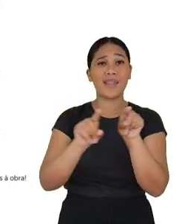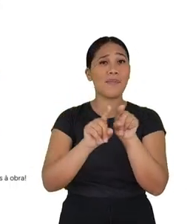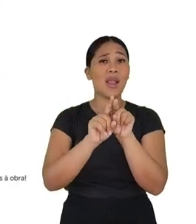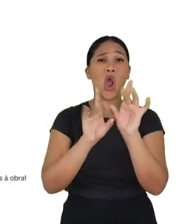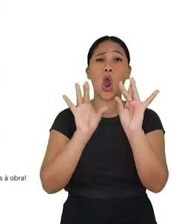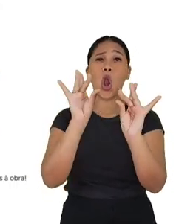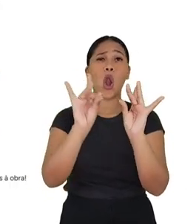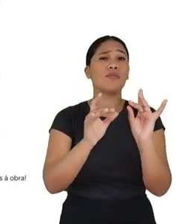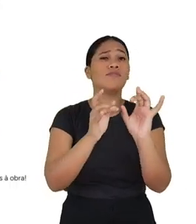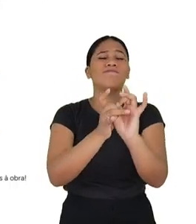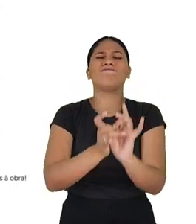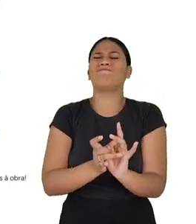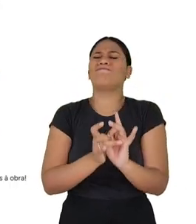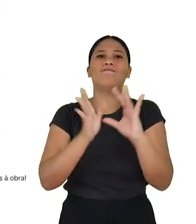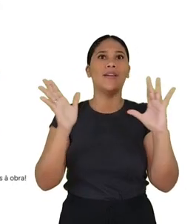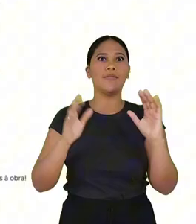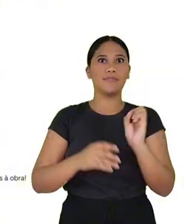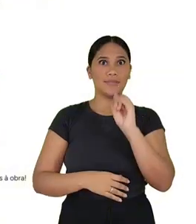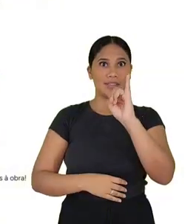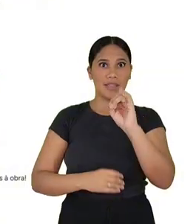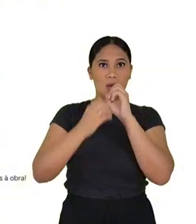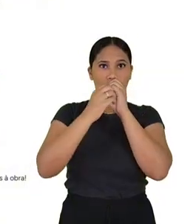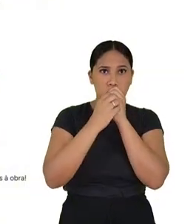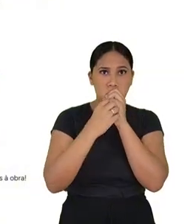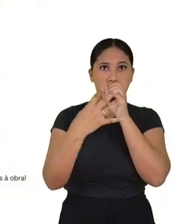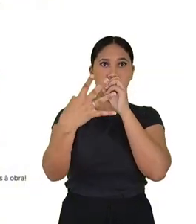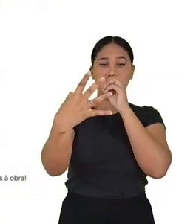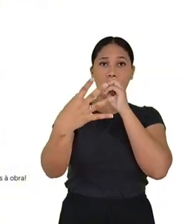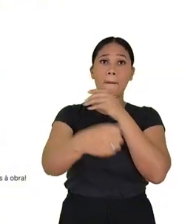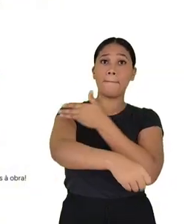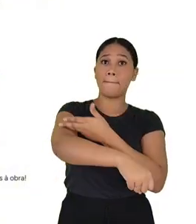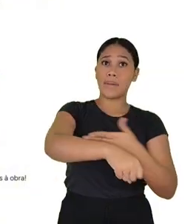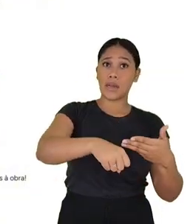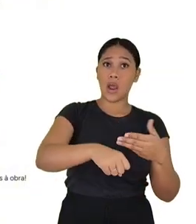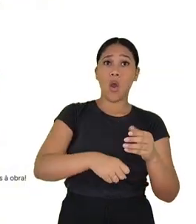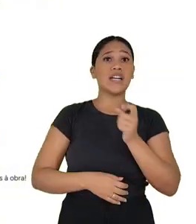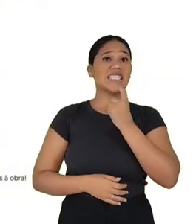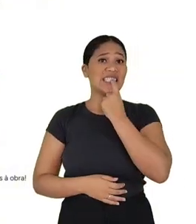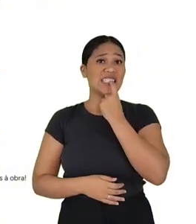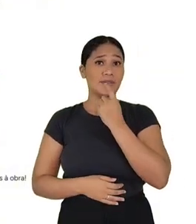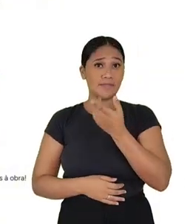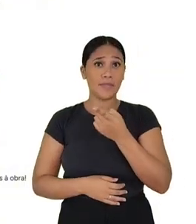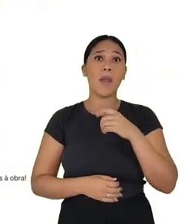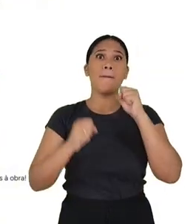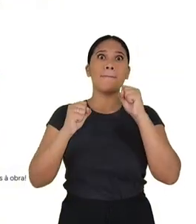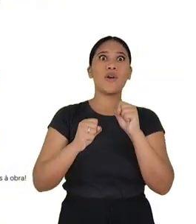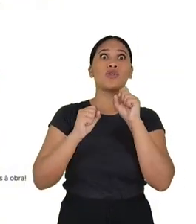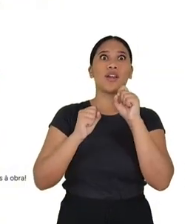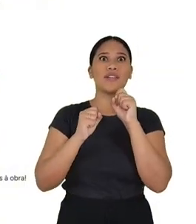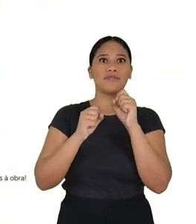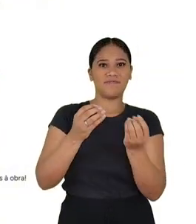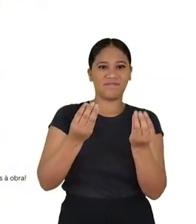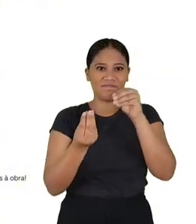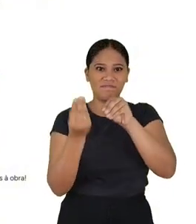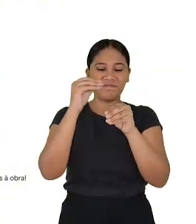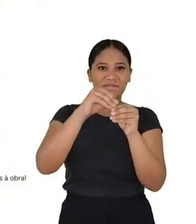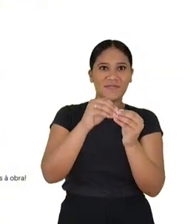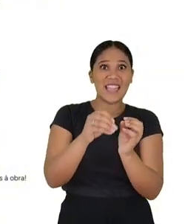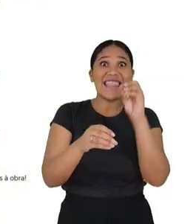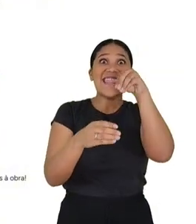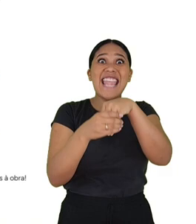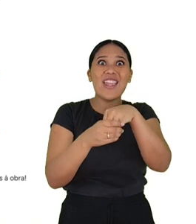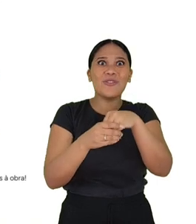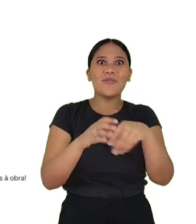asas do foguete ou na bexiga, e até mesmo colocar adesivos. Se sua bexiga for branca ou transparente, é